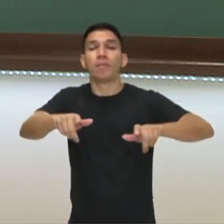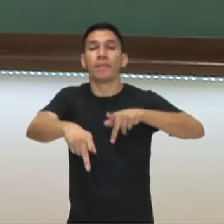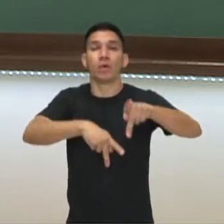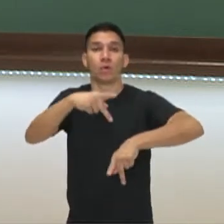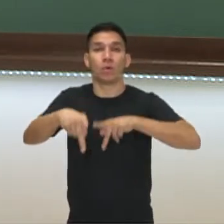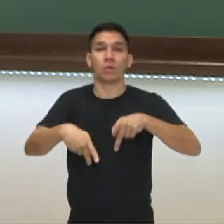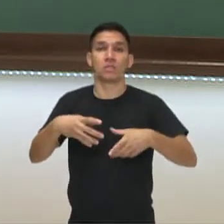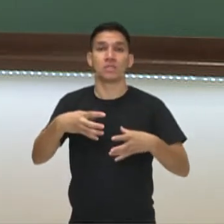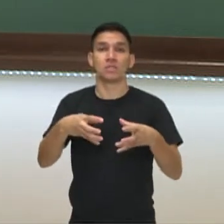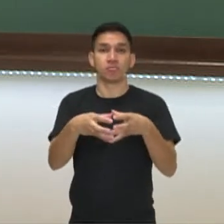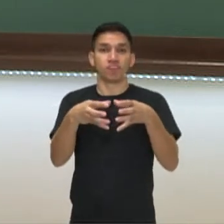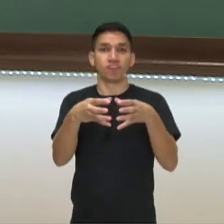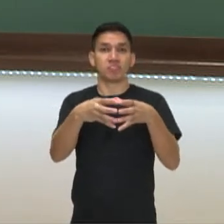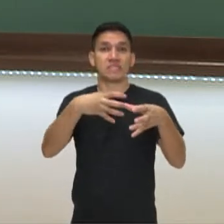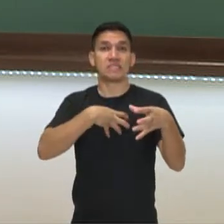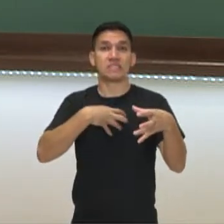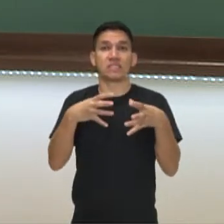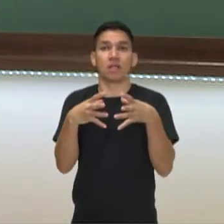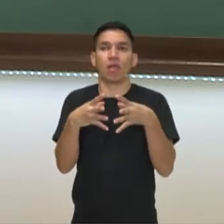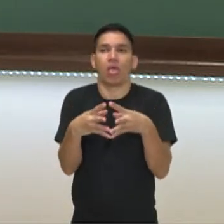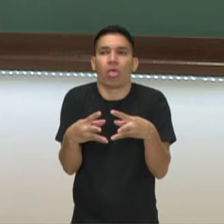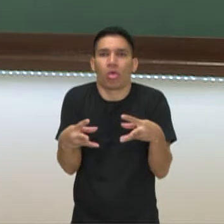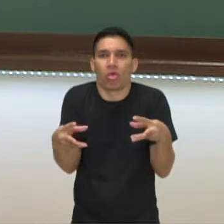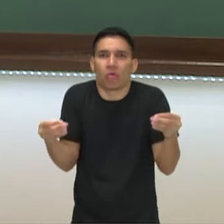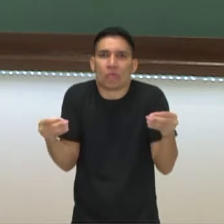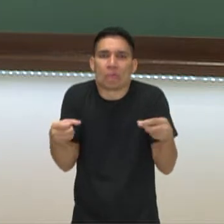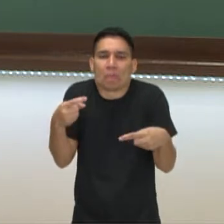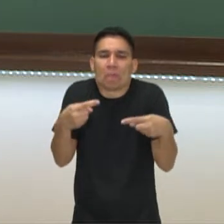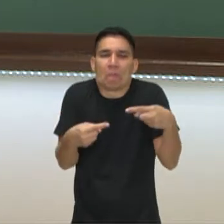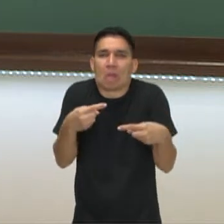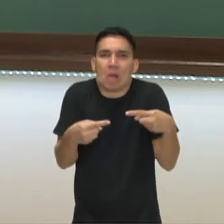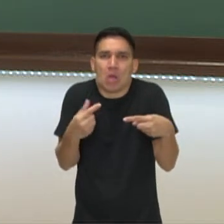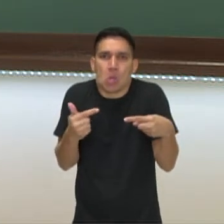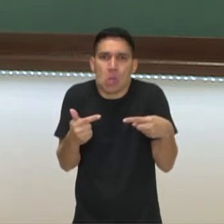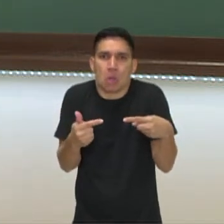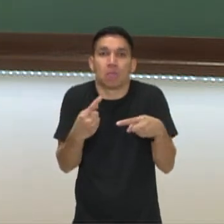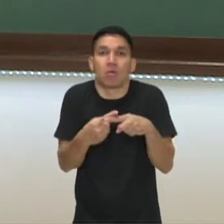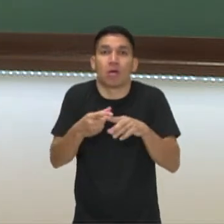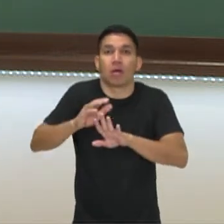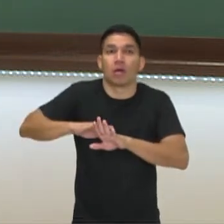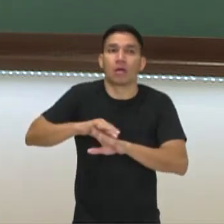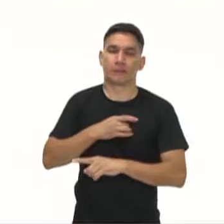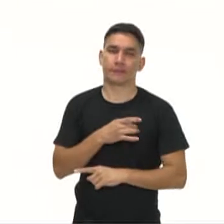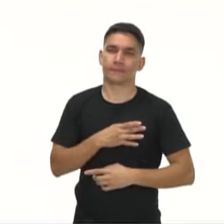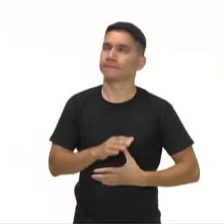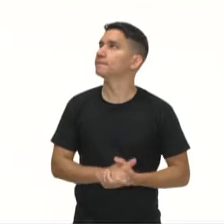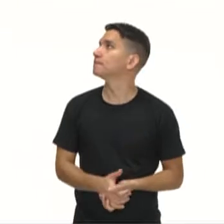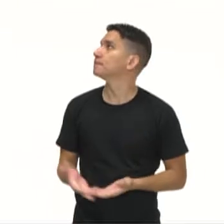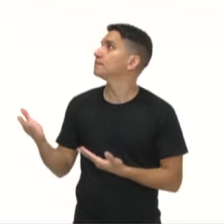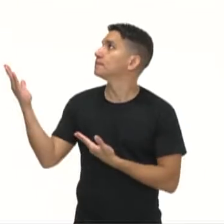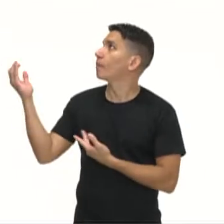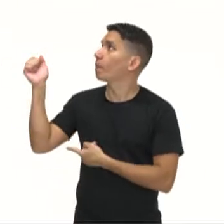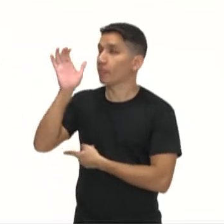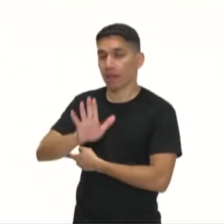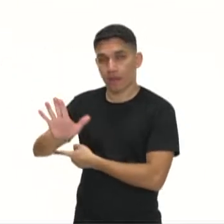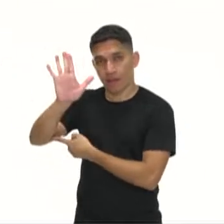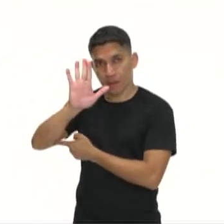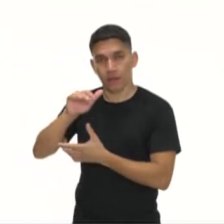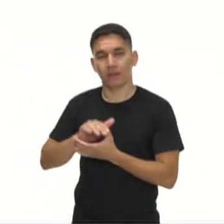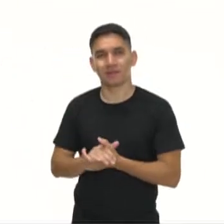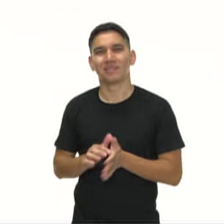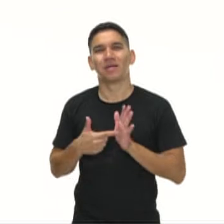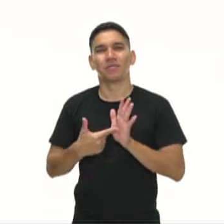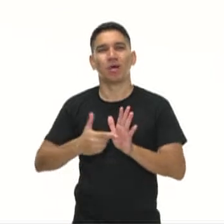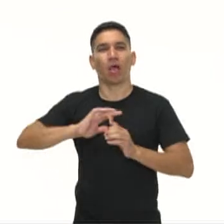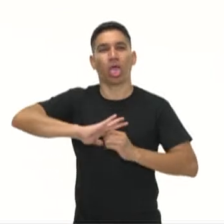fique acuado e tende a se despolitizar pelo medo. Correto? Na imagem aqui, temos a